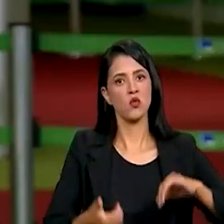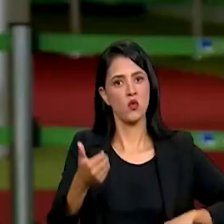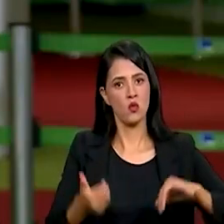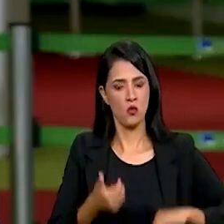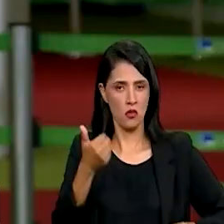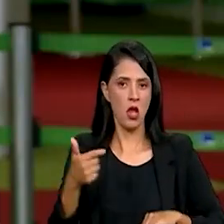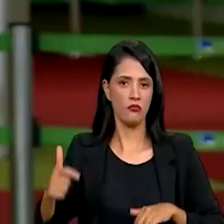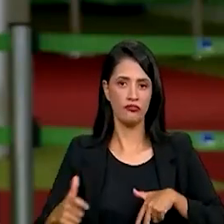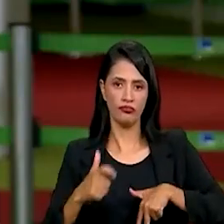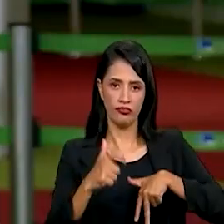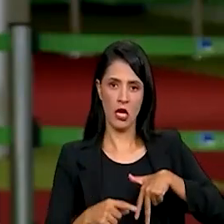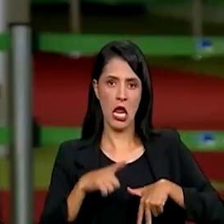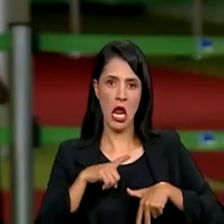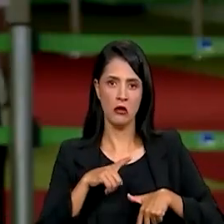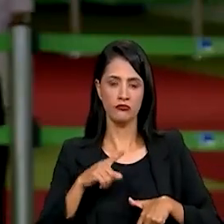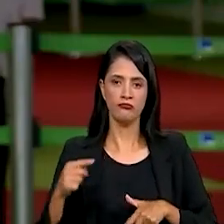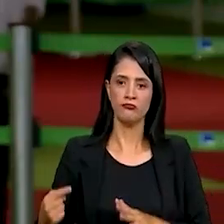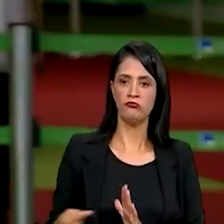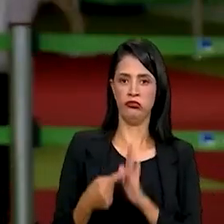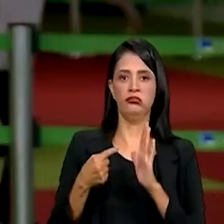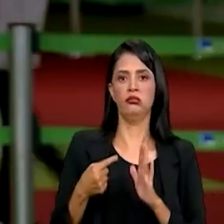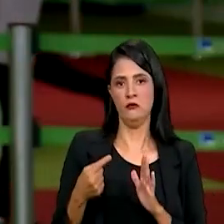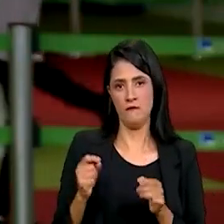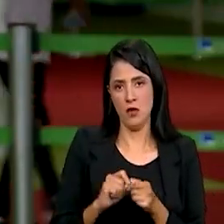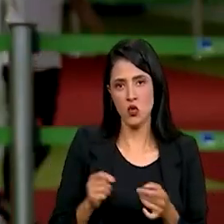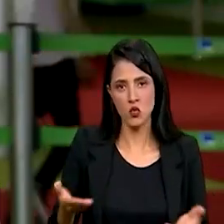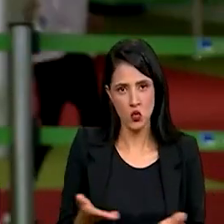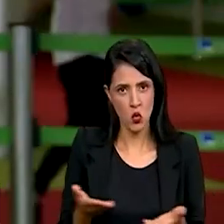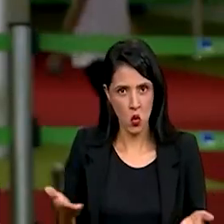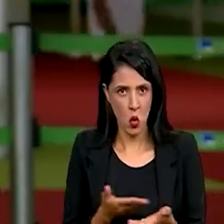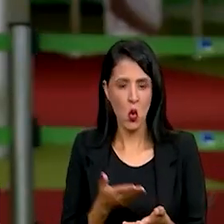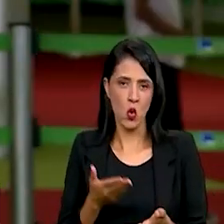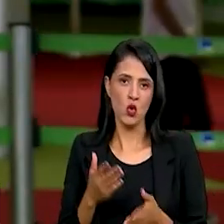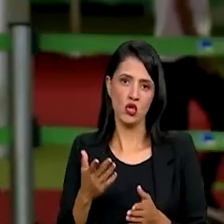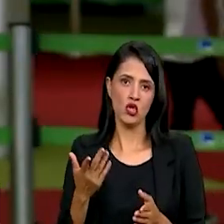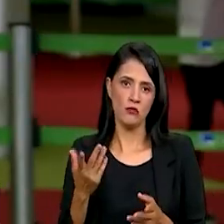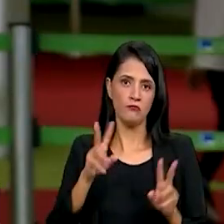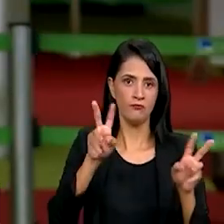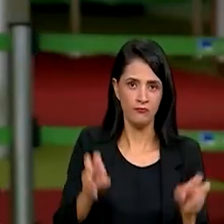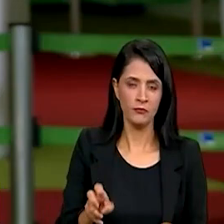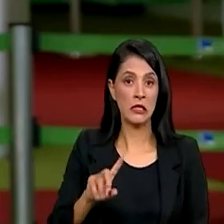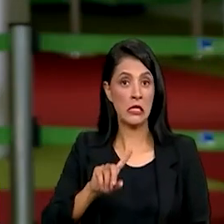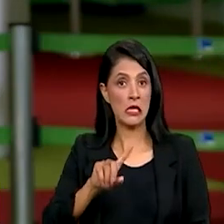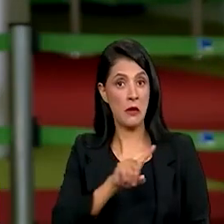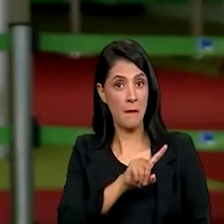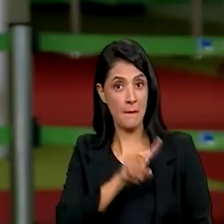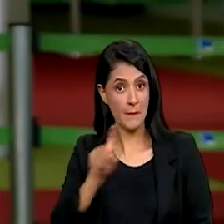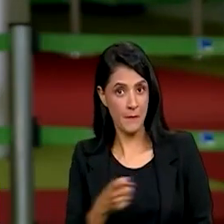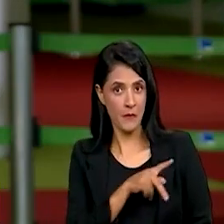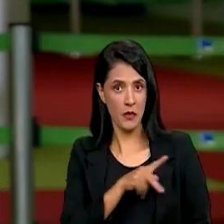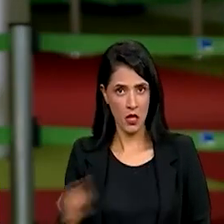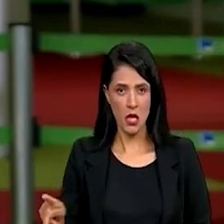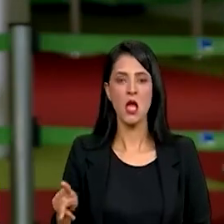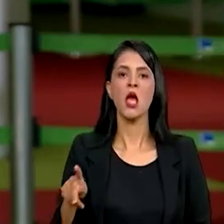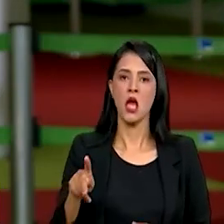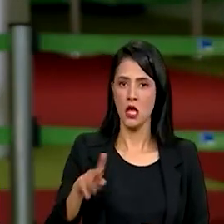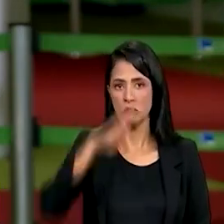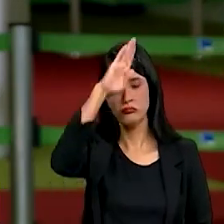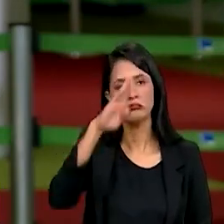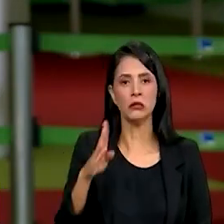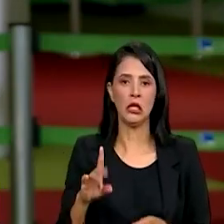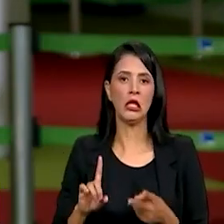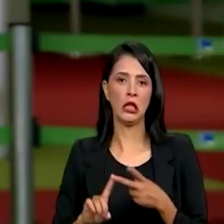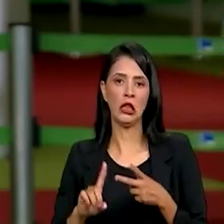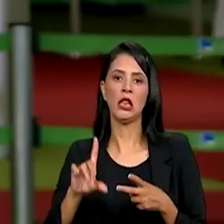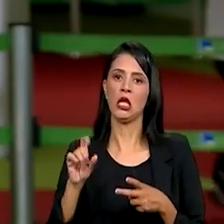e protagonizou então essa denúncia que traz o então presidente Jair Bolsonaro e o ex-deputado Daniel Silveira como